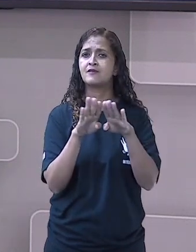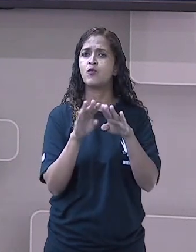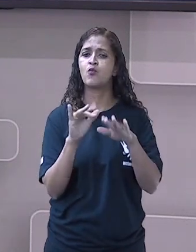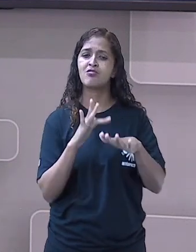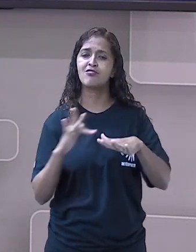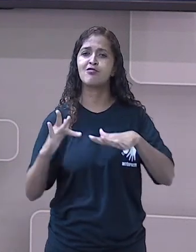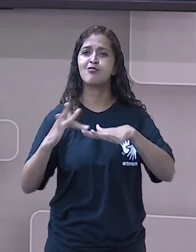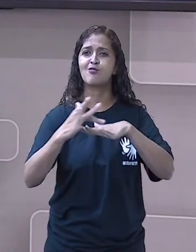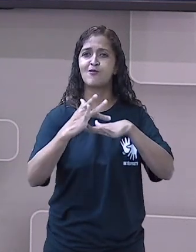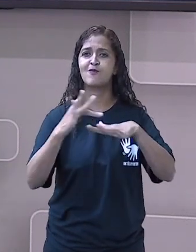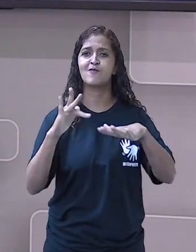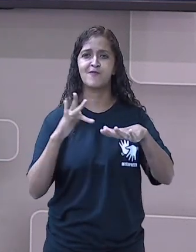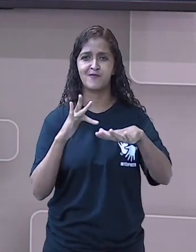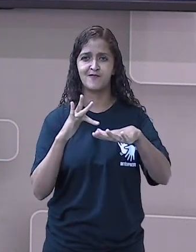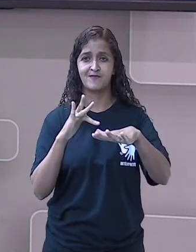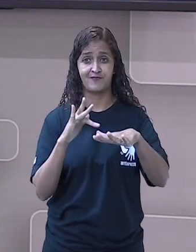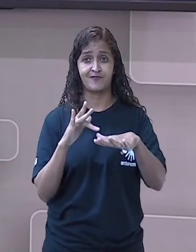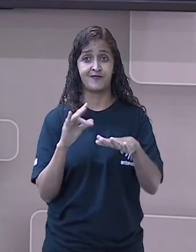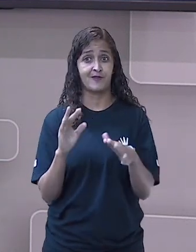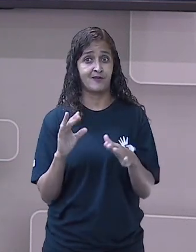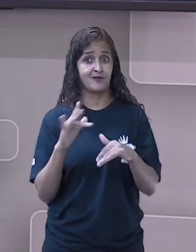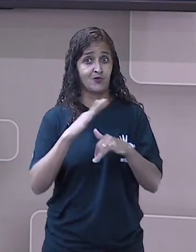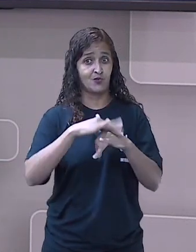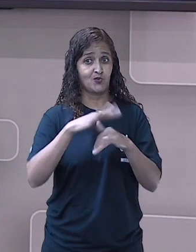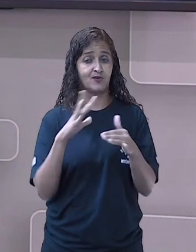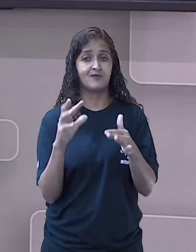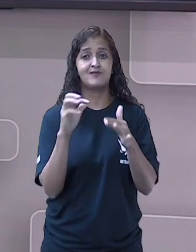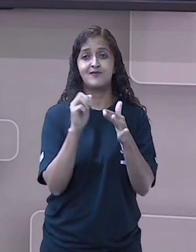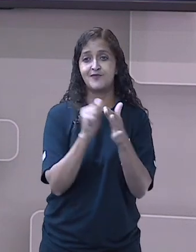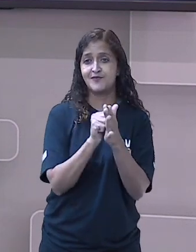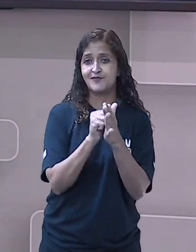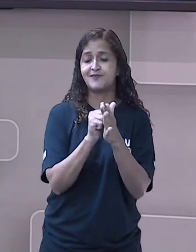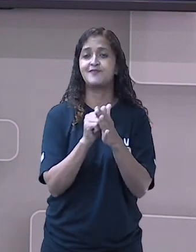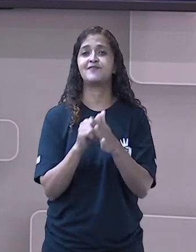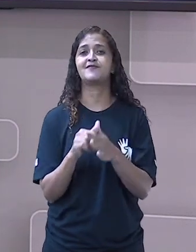Acesse as nossas redes sociais. Se inscreva no nosso canal